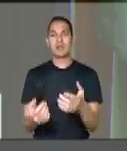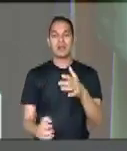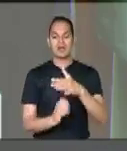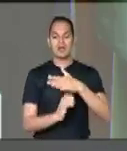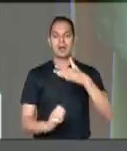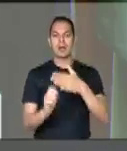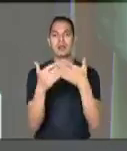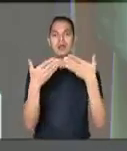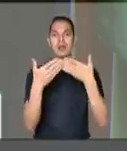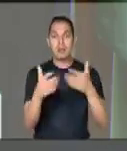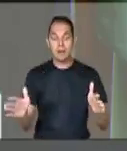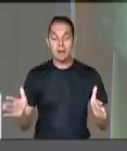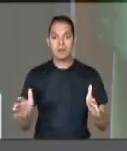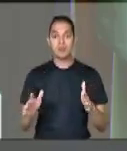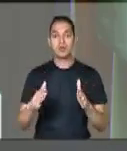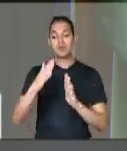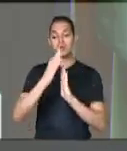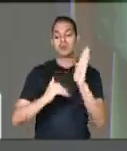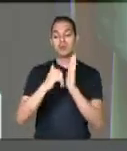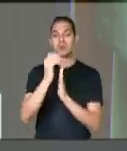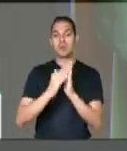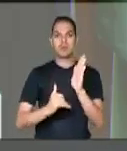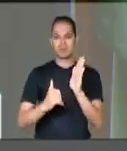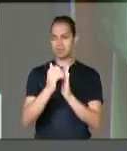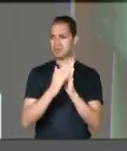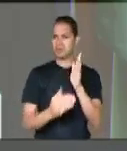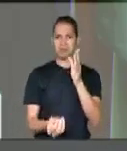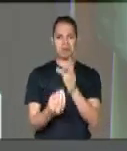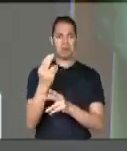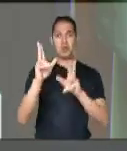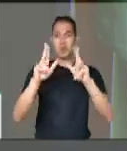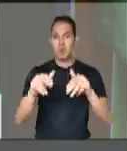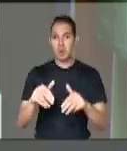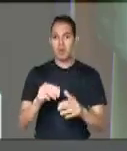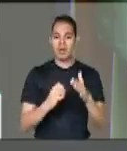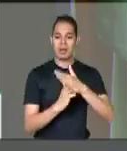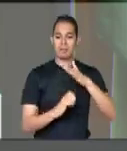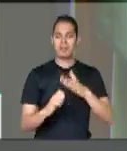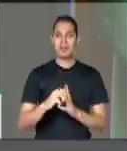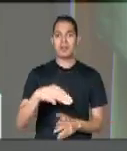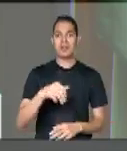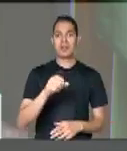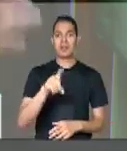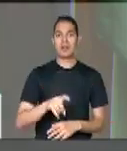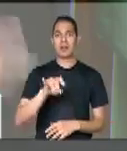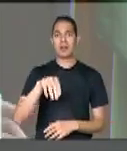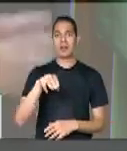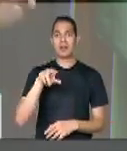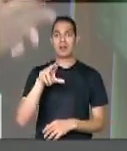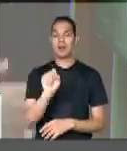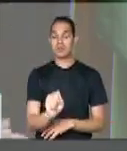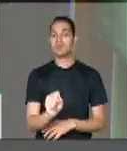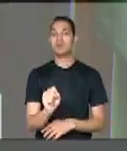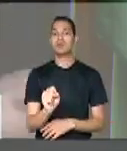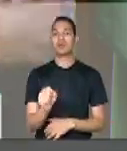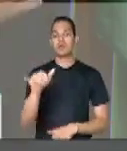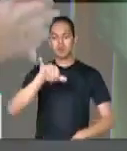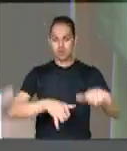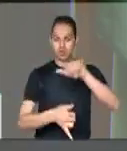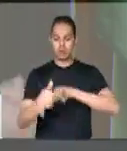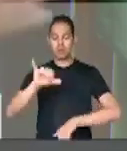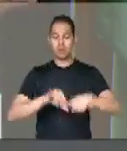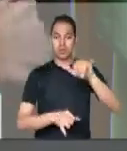presidente. Nunca produziu uma única lata de tinta naquela tal de Maximus, a não ser pegar os seus solventes para fazer como está a investigação da Polícia